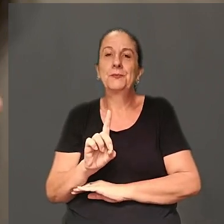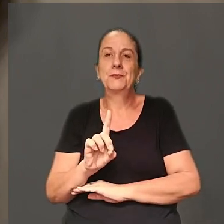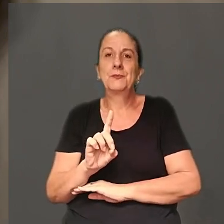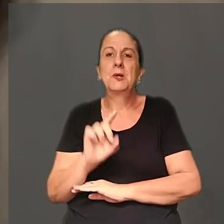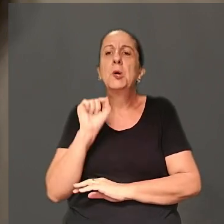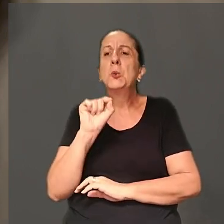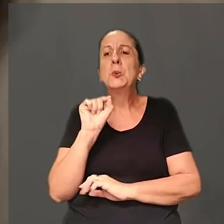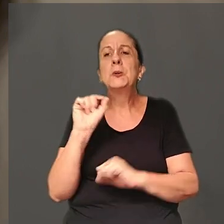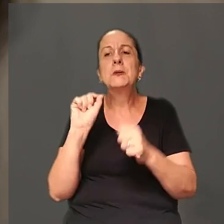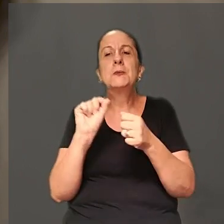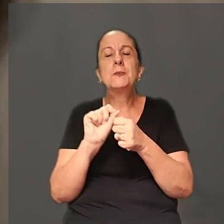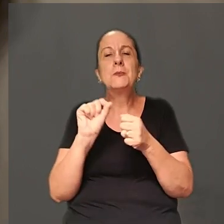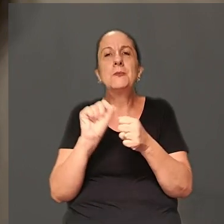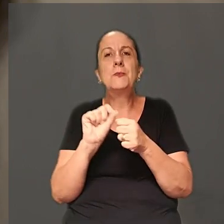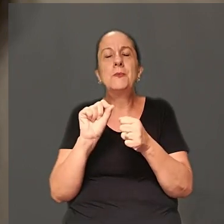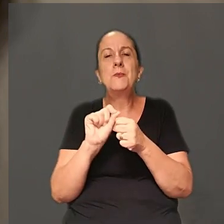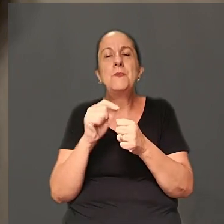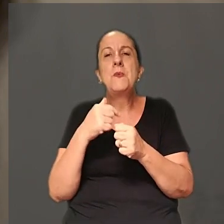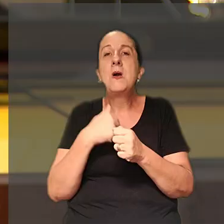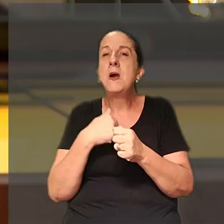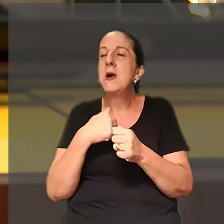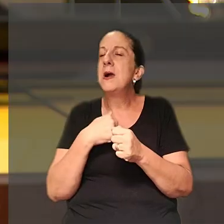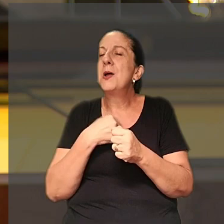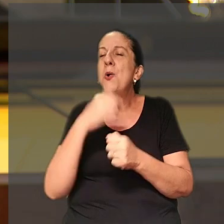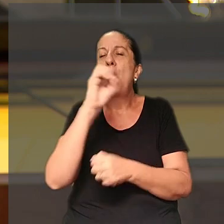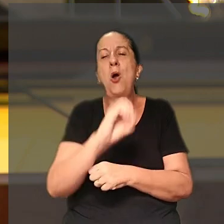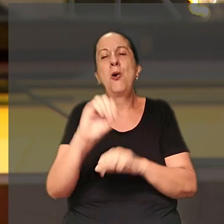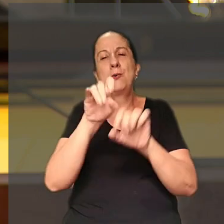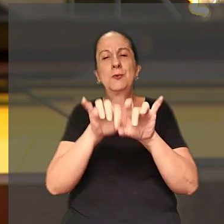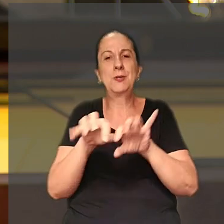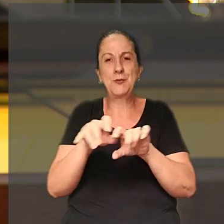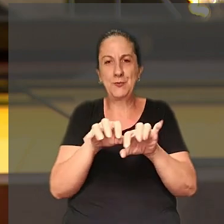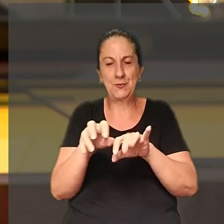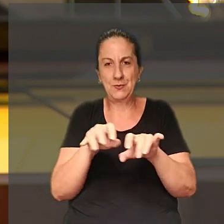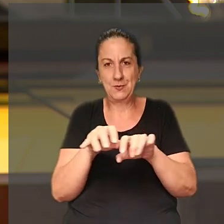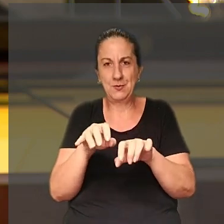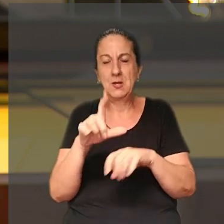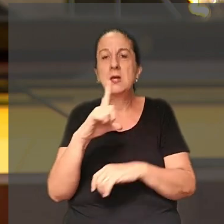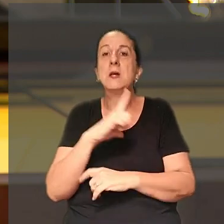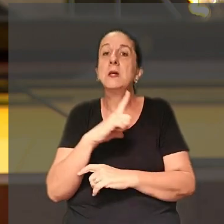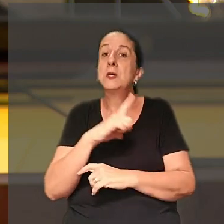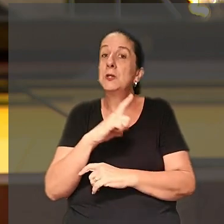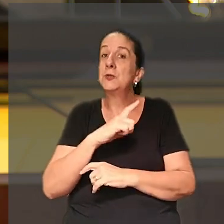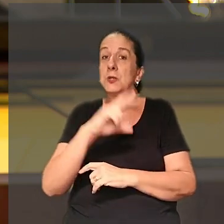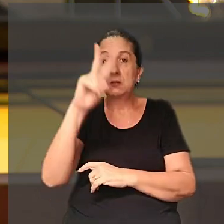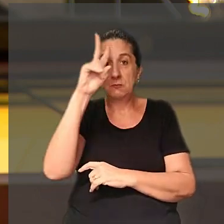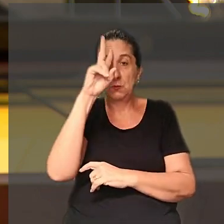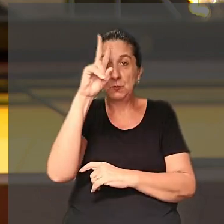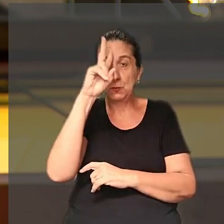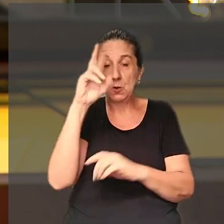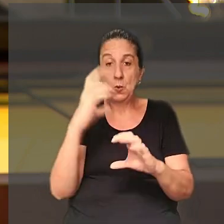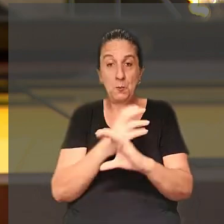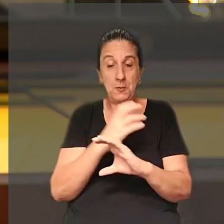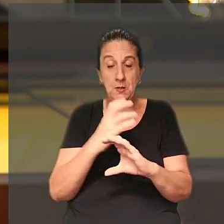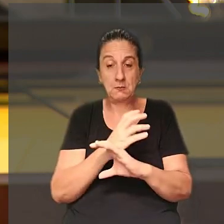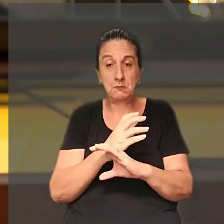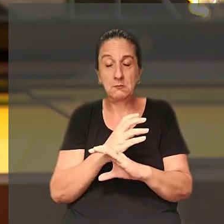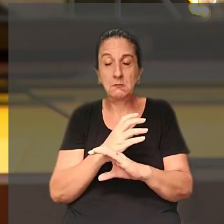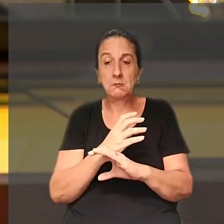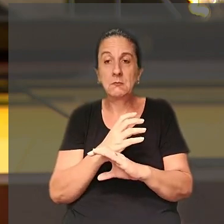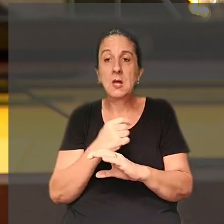Direito. O que fiz? Eu era um exímio datilógrafo, eu tinha o segundo